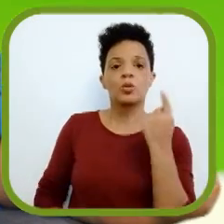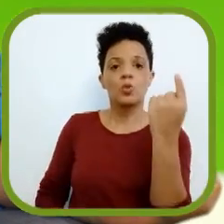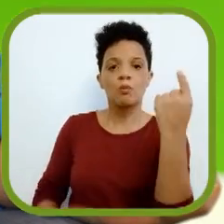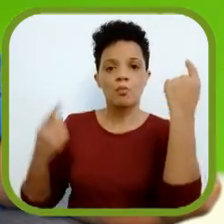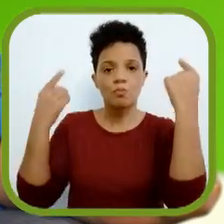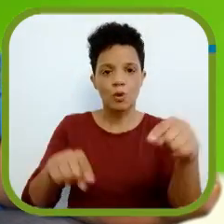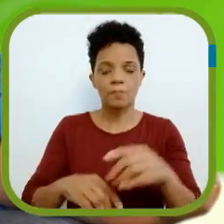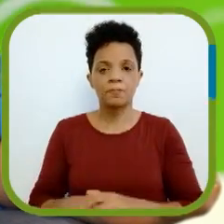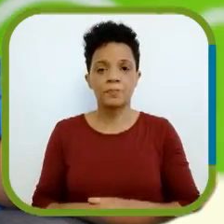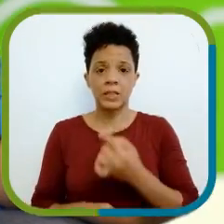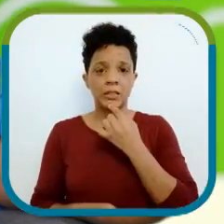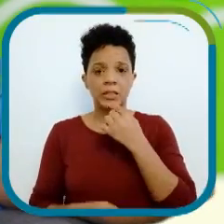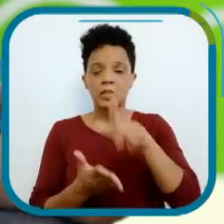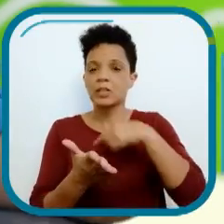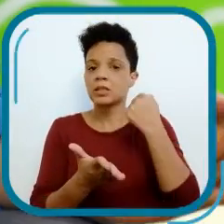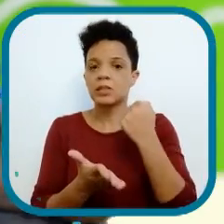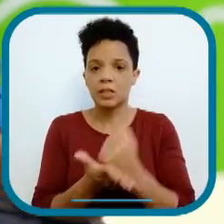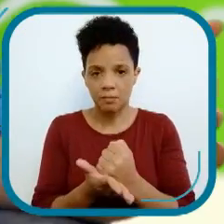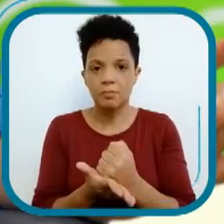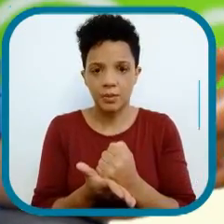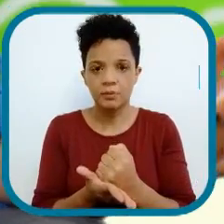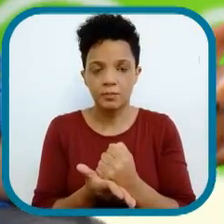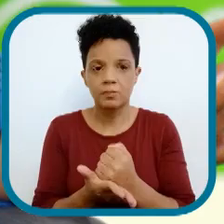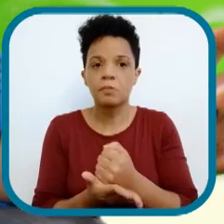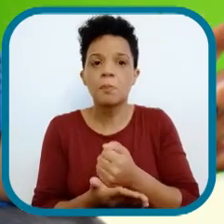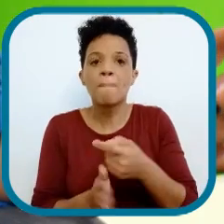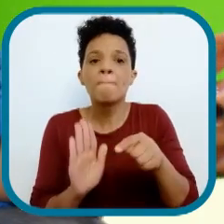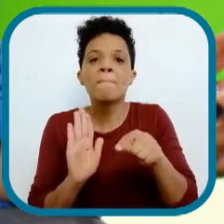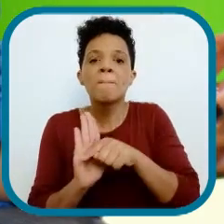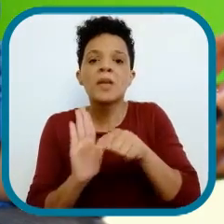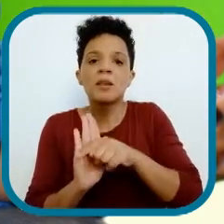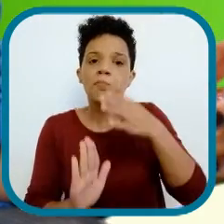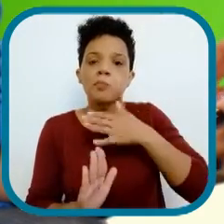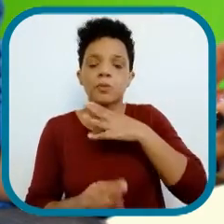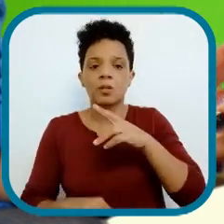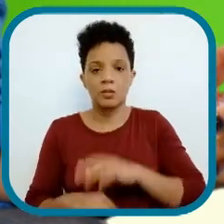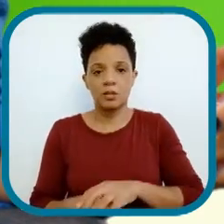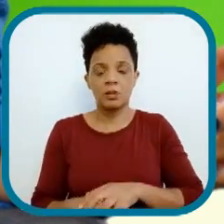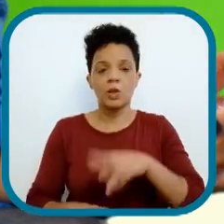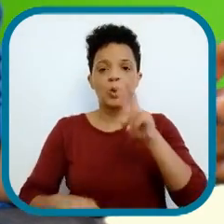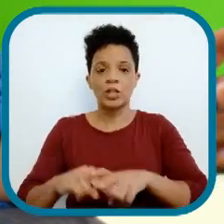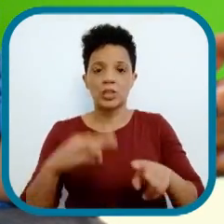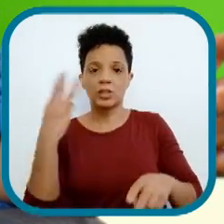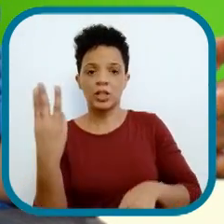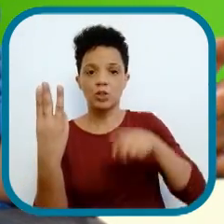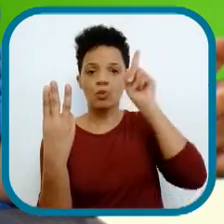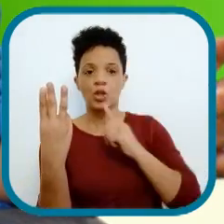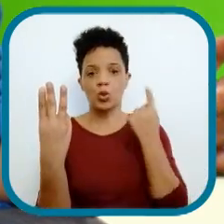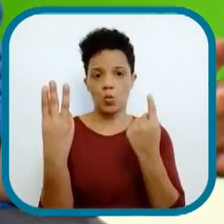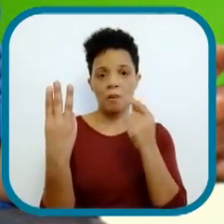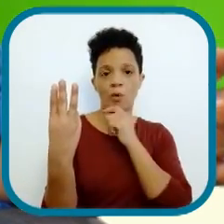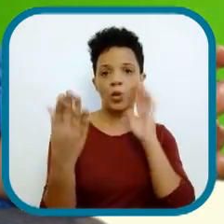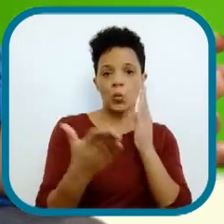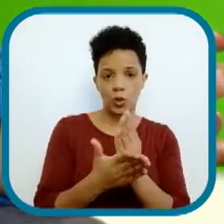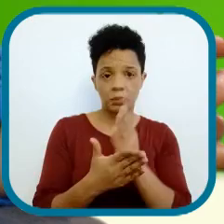deputados e só tem uma mulher. Portanto, utilizou-se sempre pelo mínimo, e como pelo mínimo em três lugares tem que ir uma